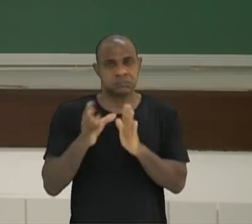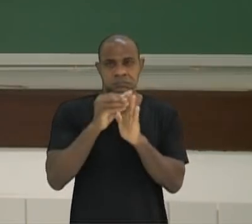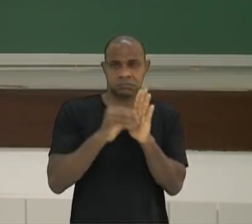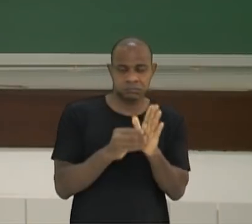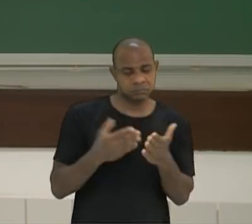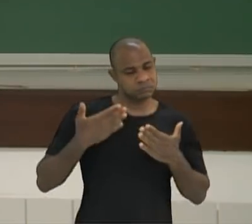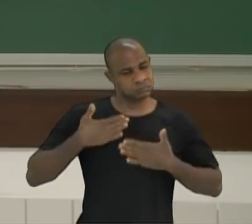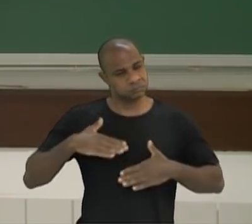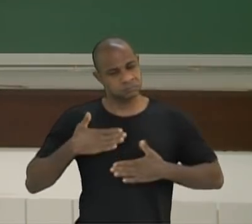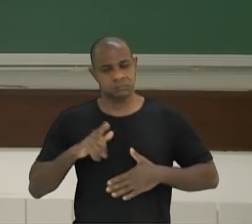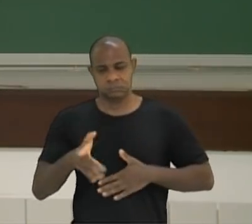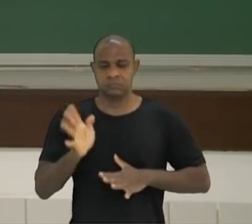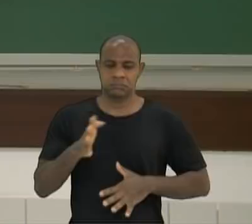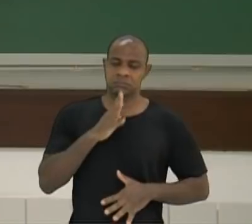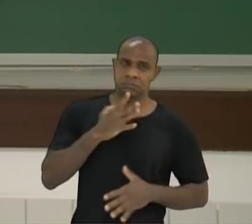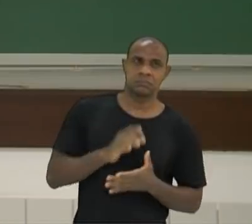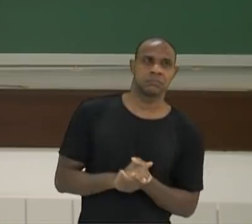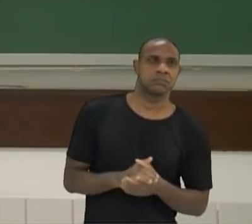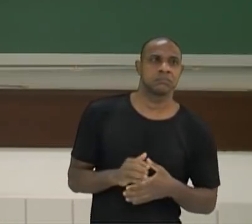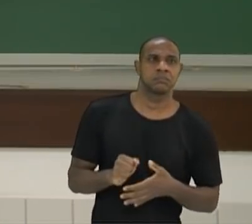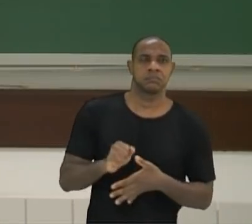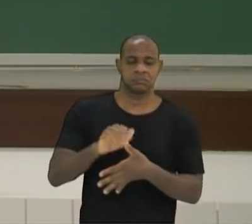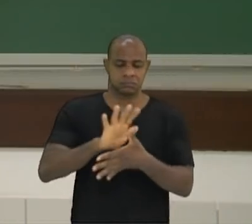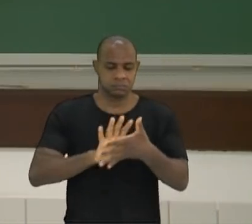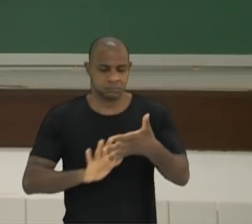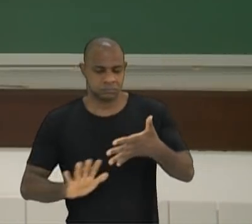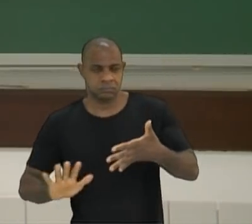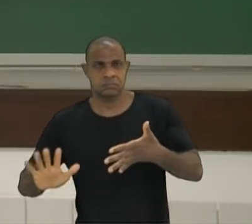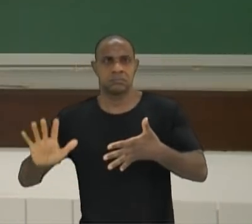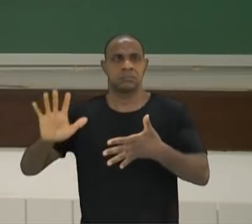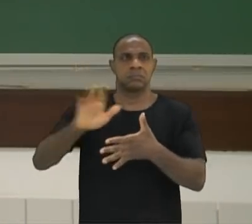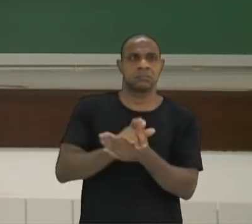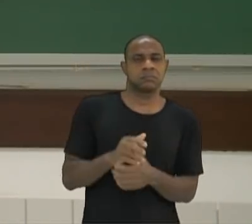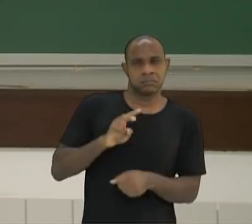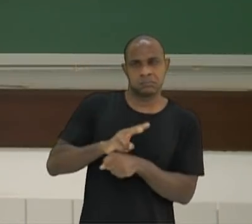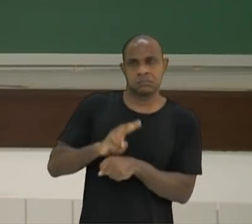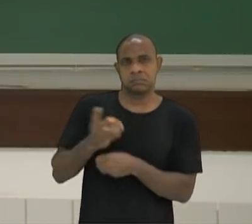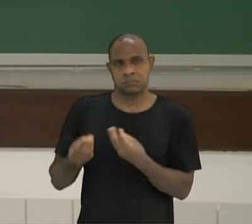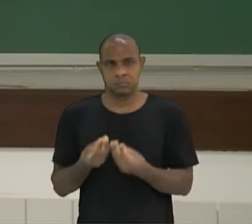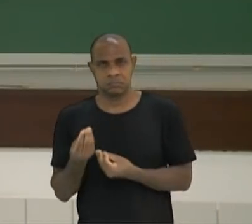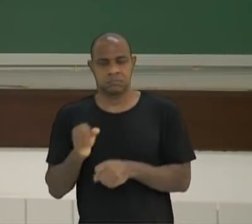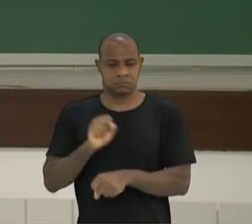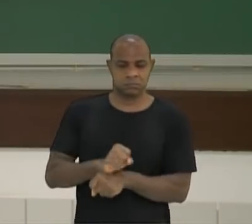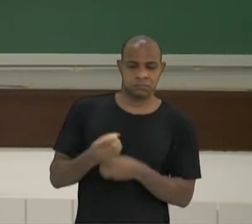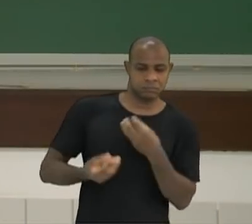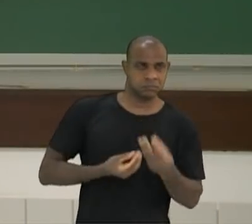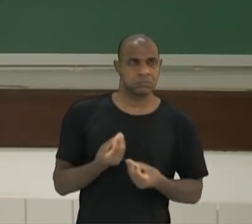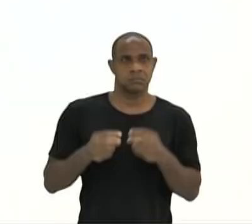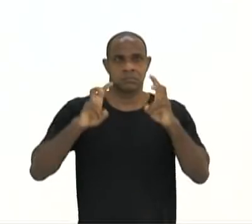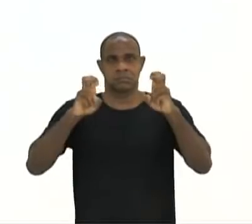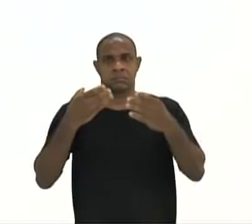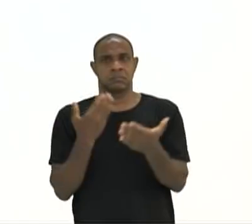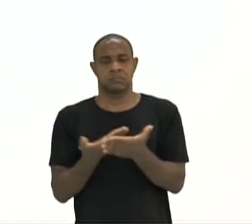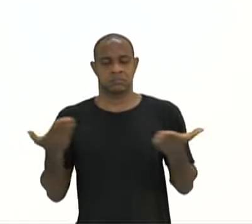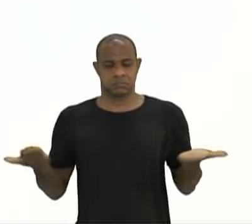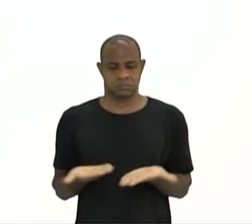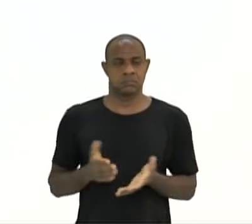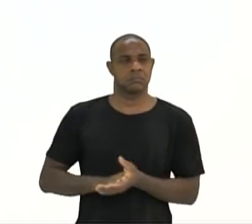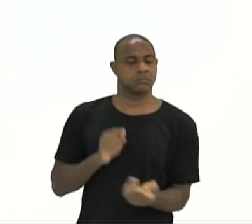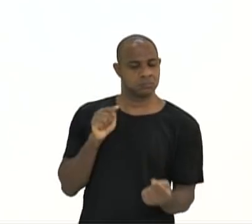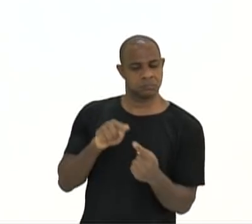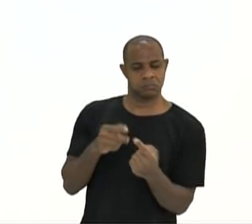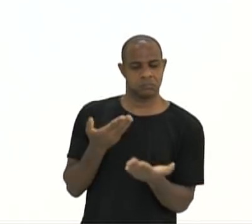tranquilidade. Então, cartografia e sensoriamento remoto é o tema da nossa aula de hoje. O objetivo que nós temos